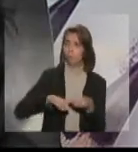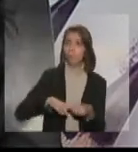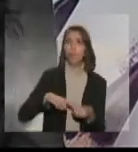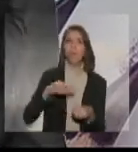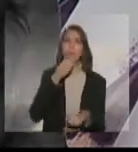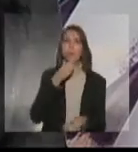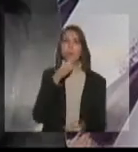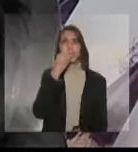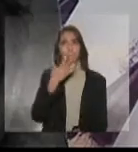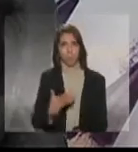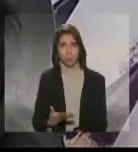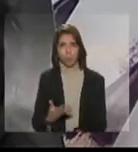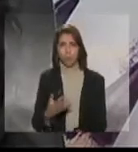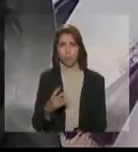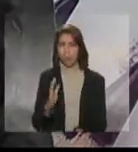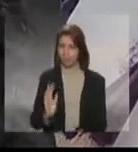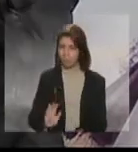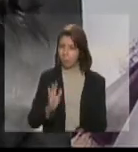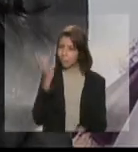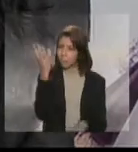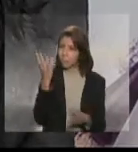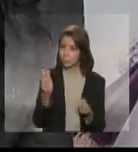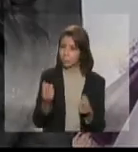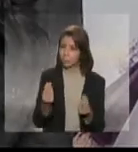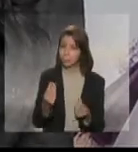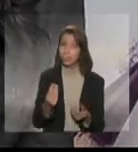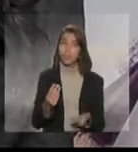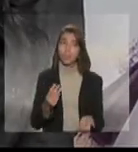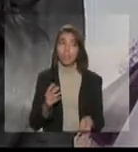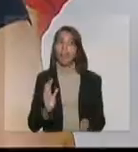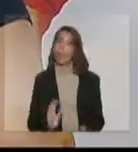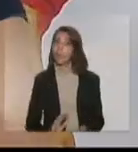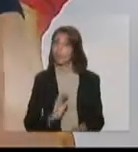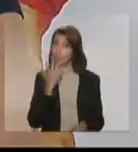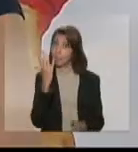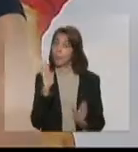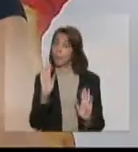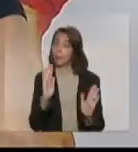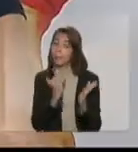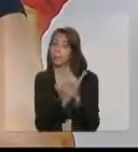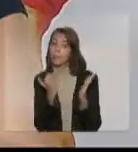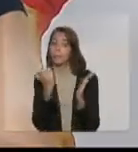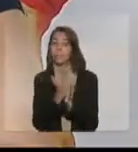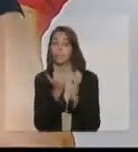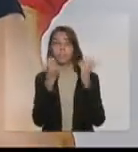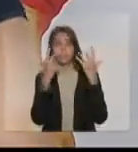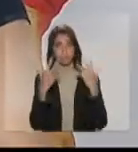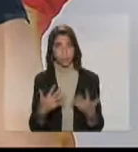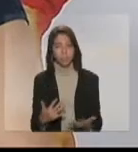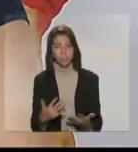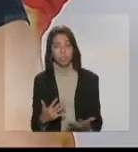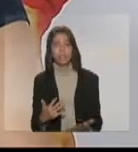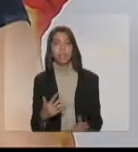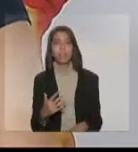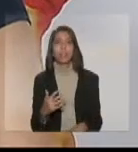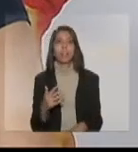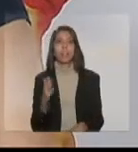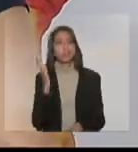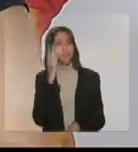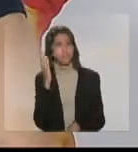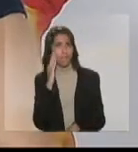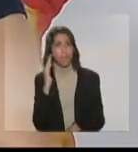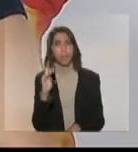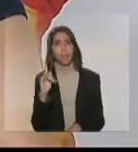primeira semana do primeiro mês acontece muito isso acontece eu vou além e foi muito bom você ter tocado nesse assunto é